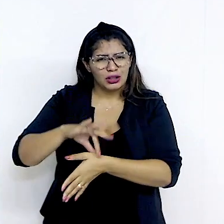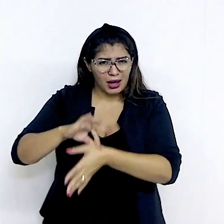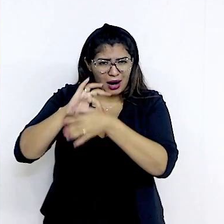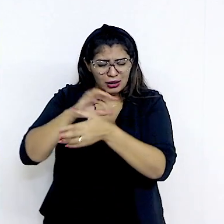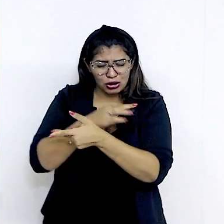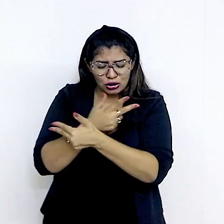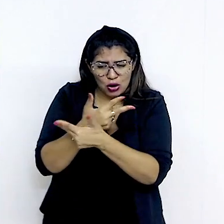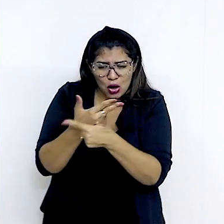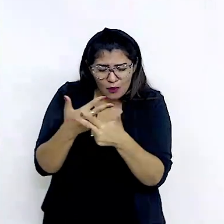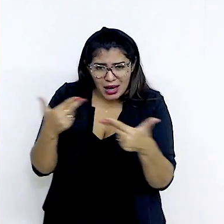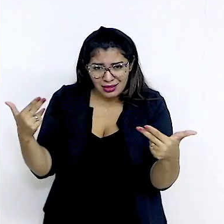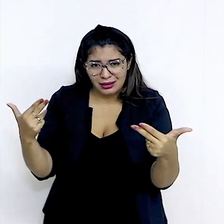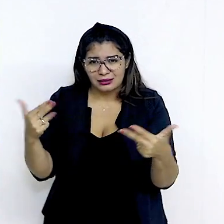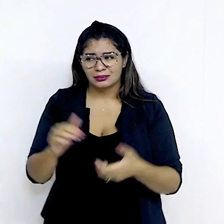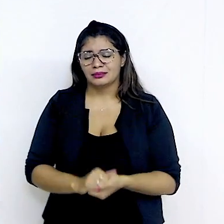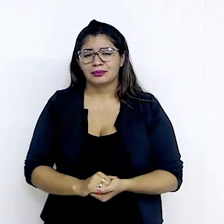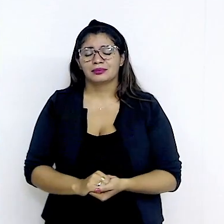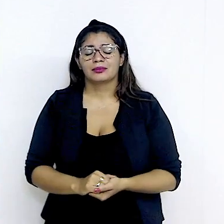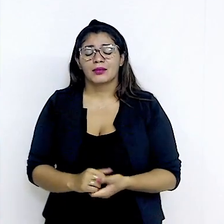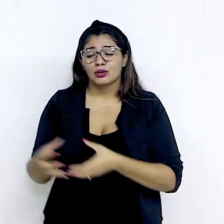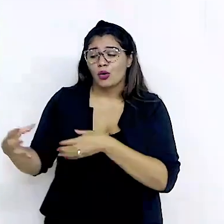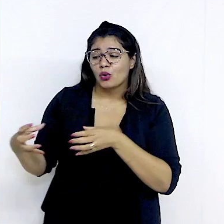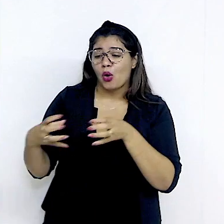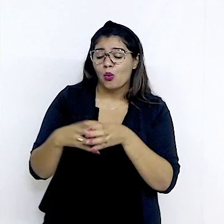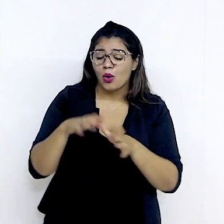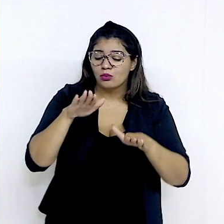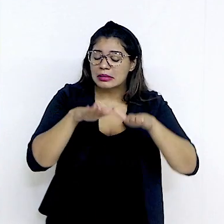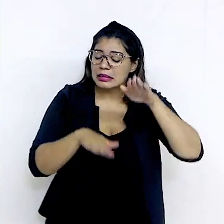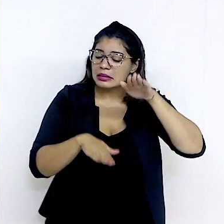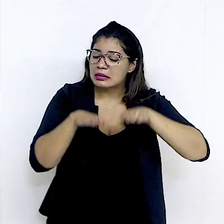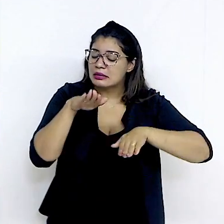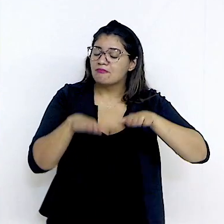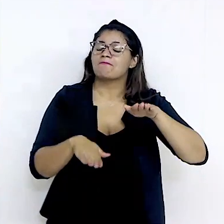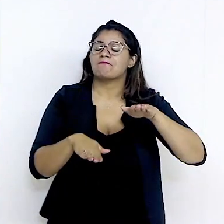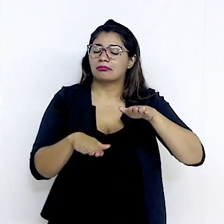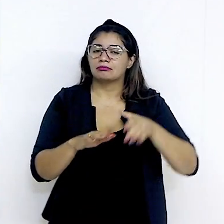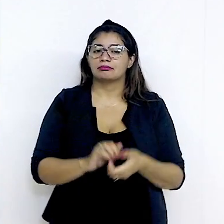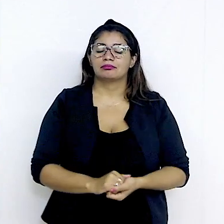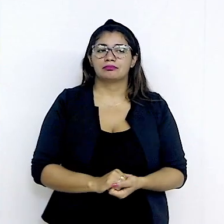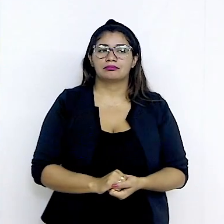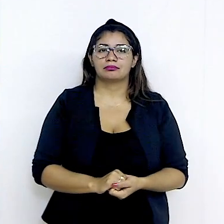fato ocupa grande parte da nossa balança comercial.